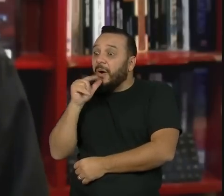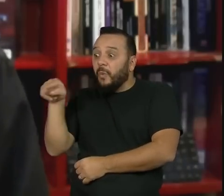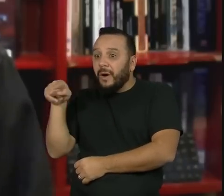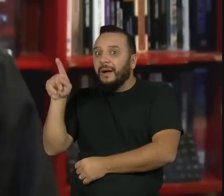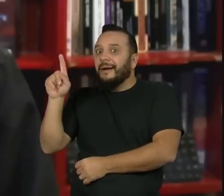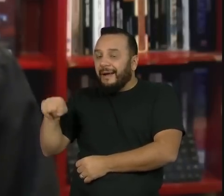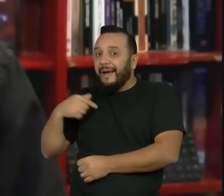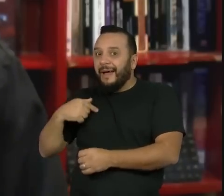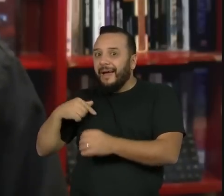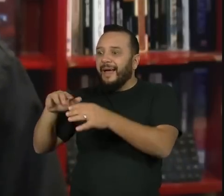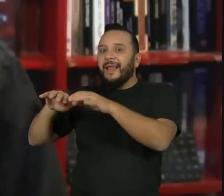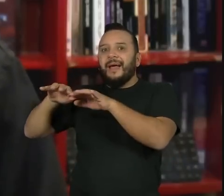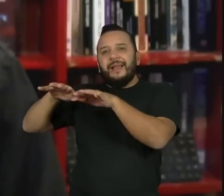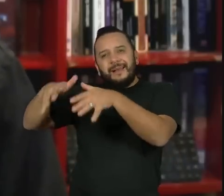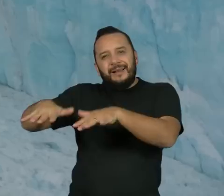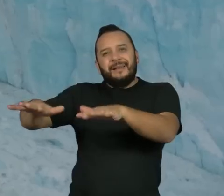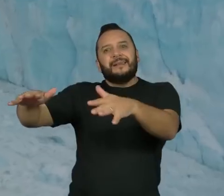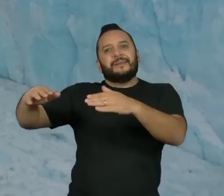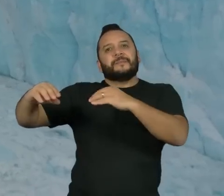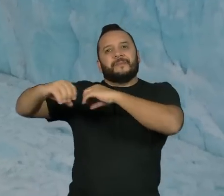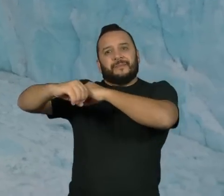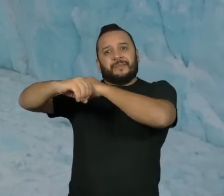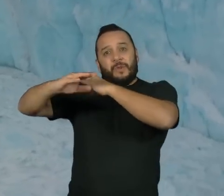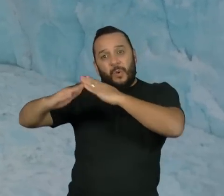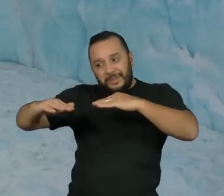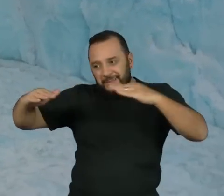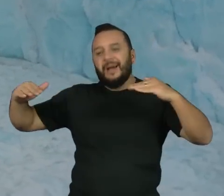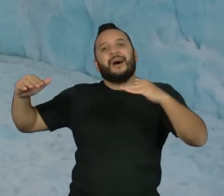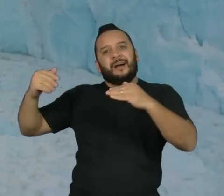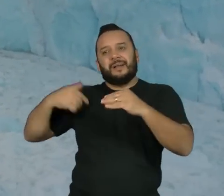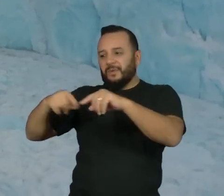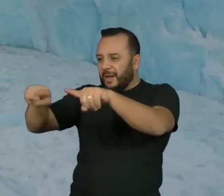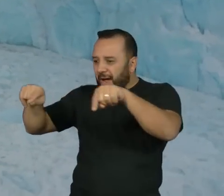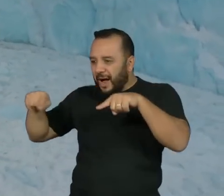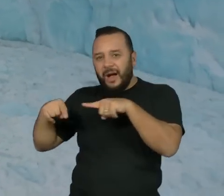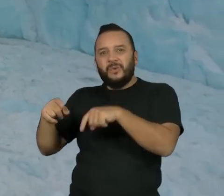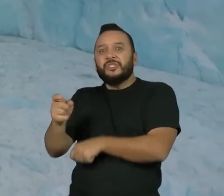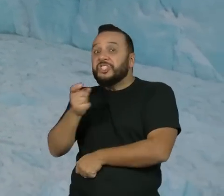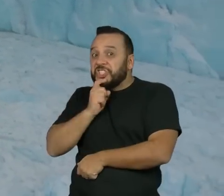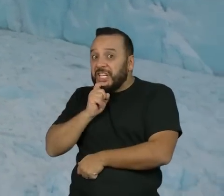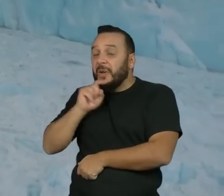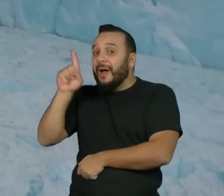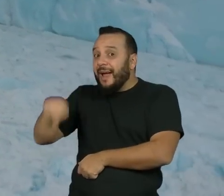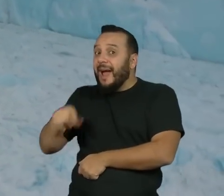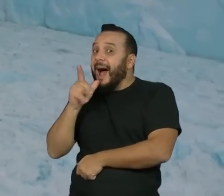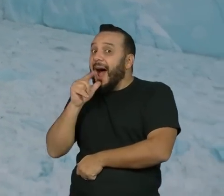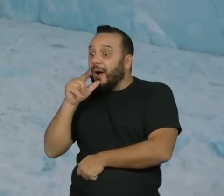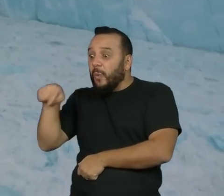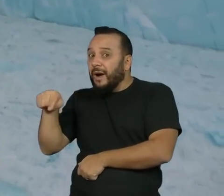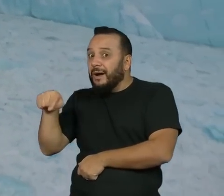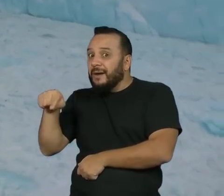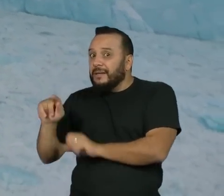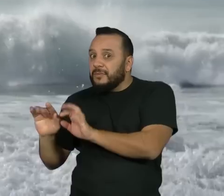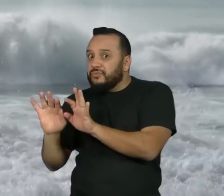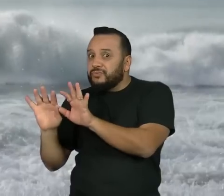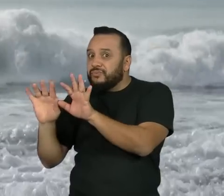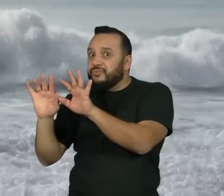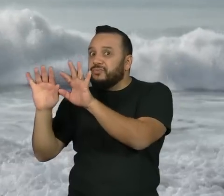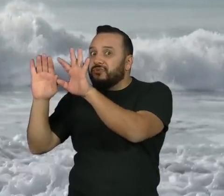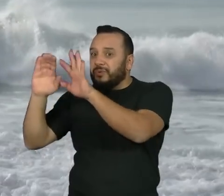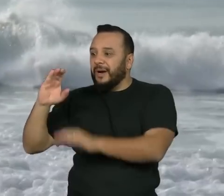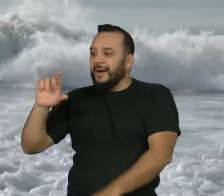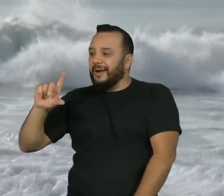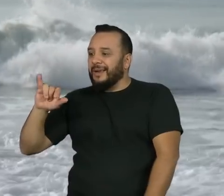líquido, oceanos, rios, lagos, no estado sólido, as geleiras. Estamos falando no vapor d'água que está contido